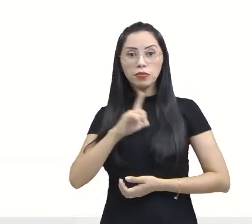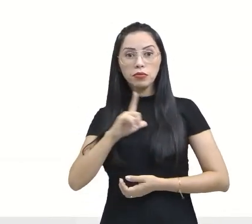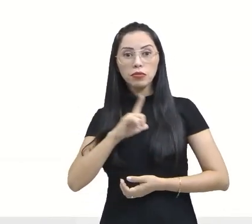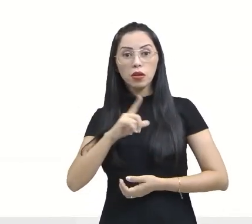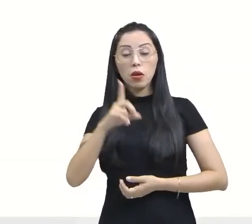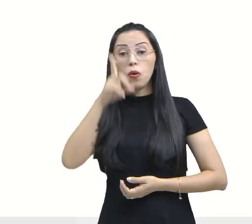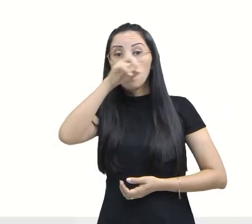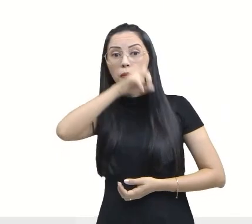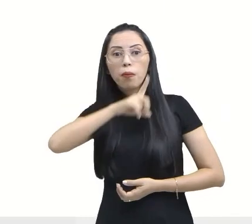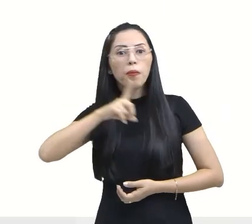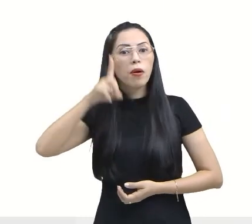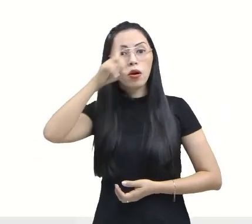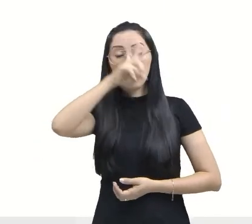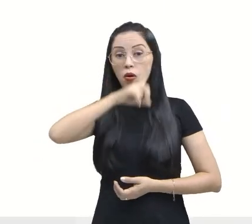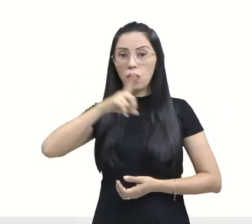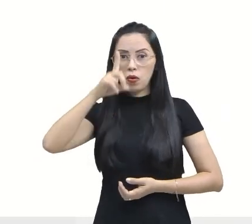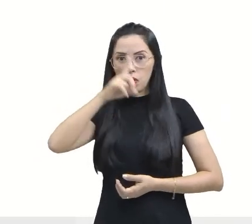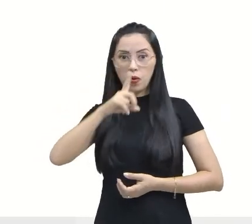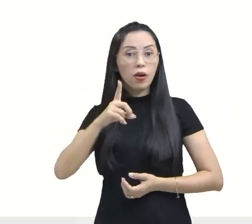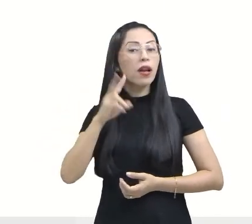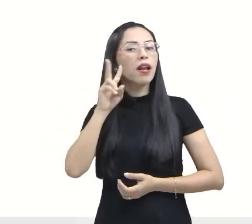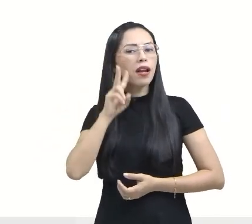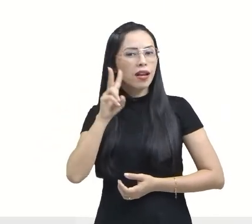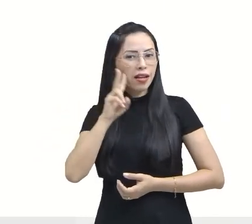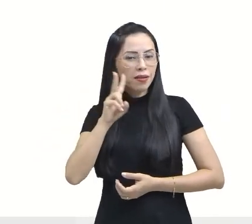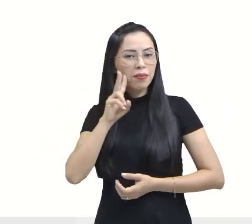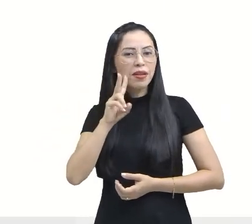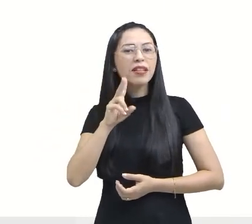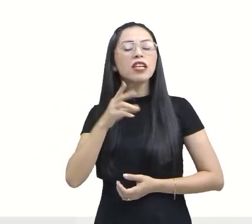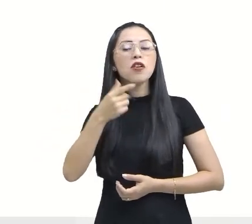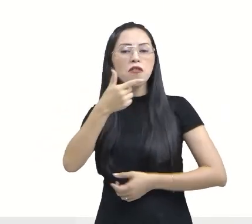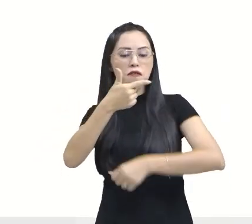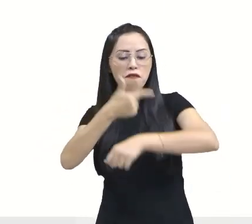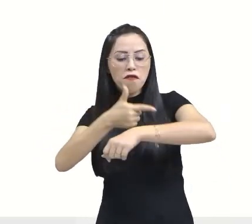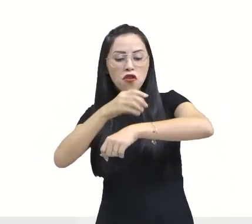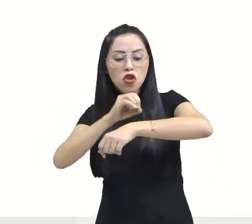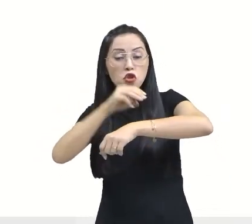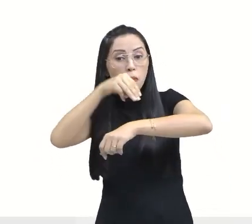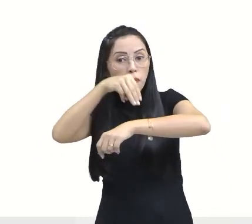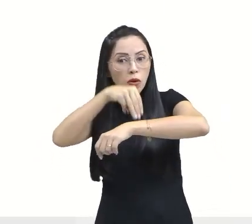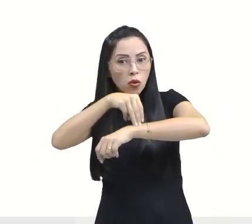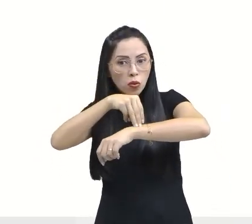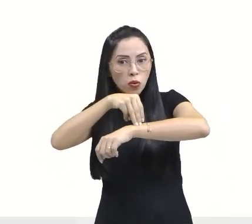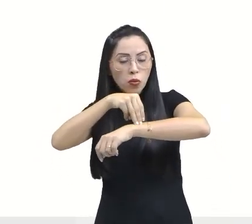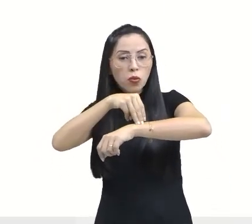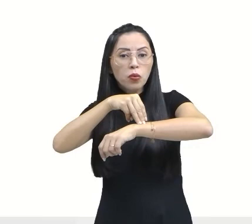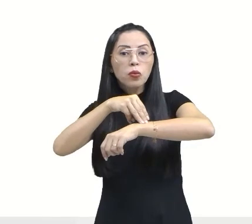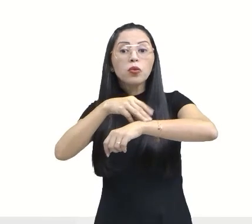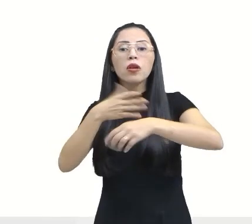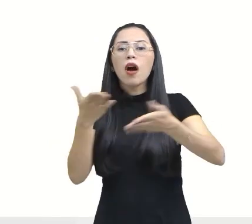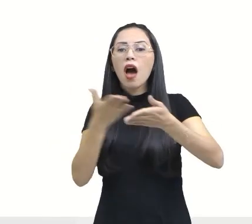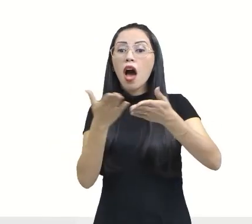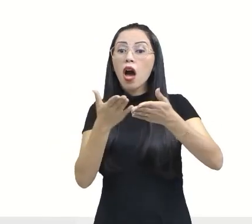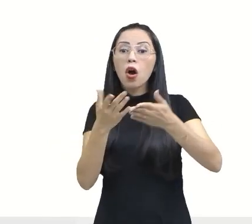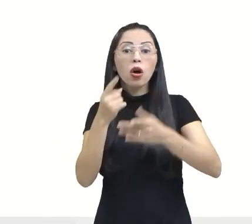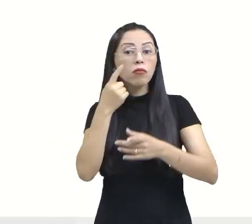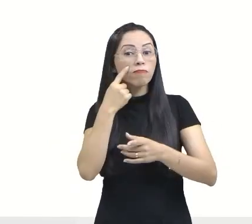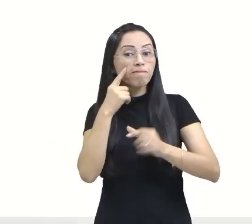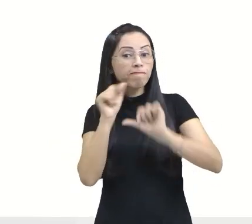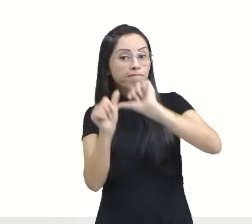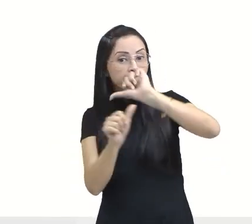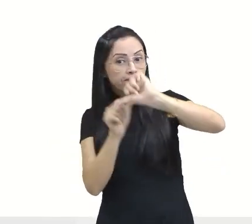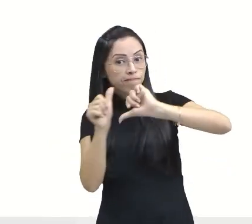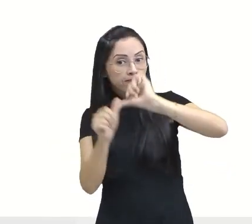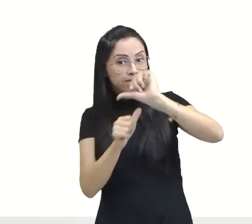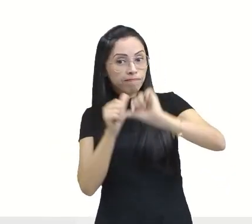1 hora e 20 minutos. Vamos aplicar a lei da conversão, tá certo? O